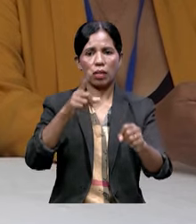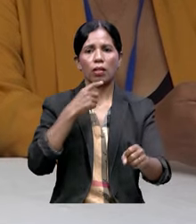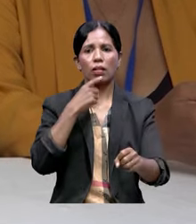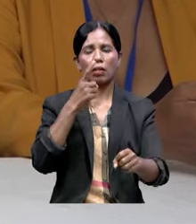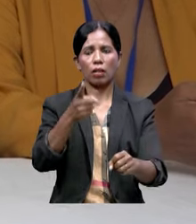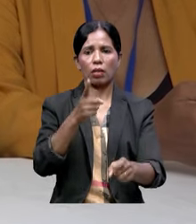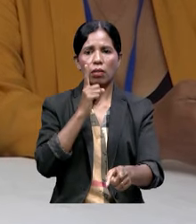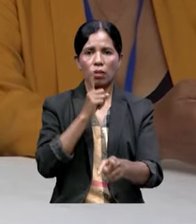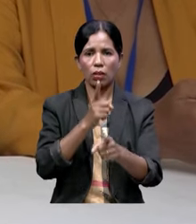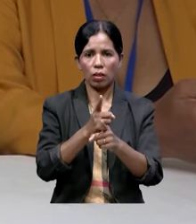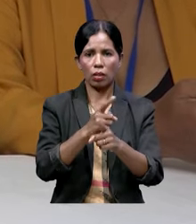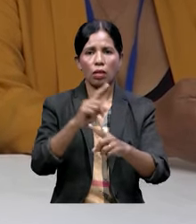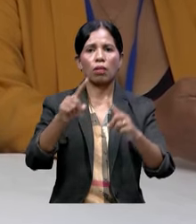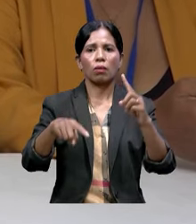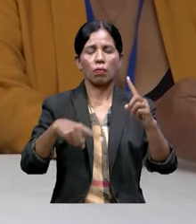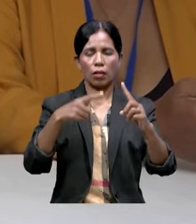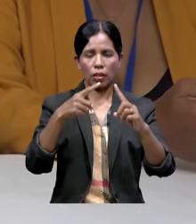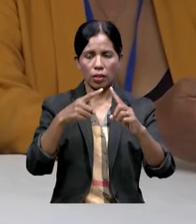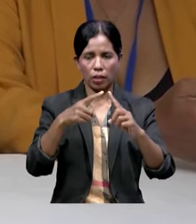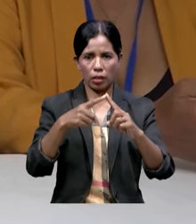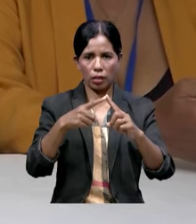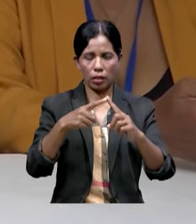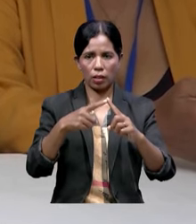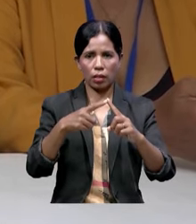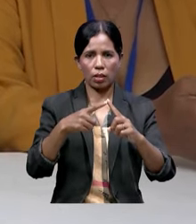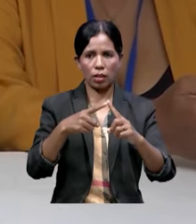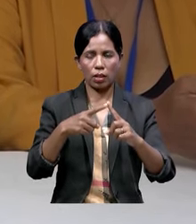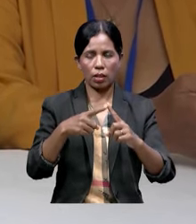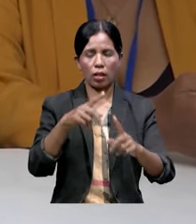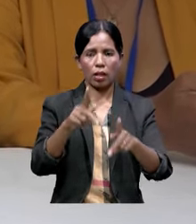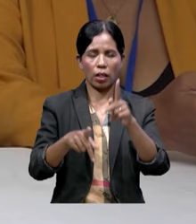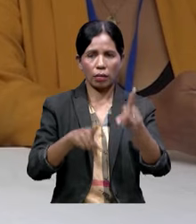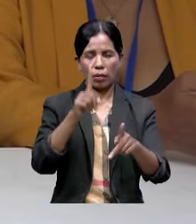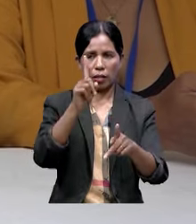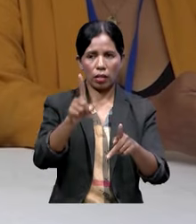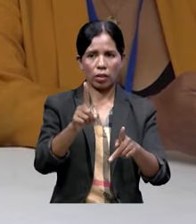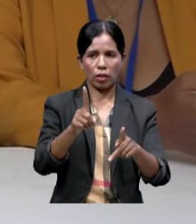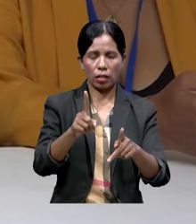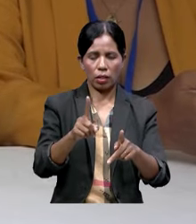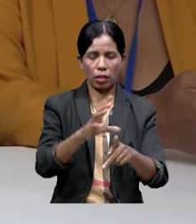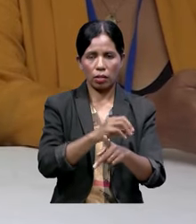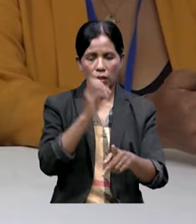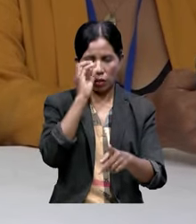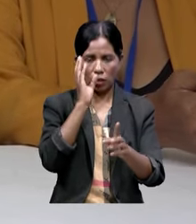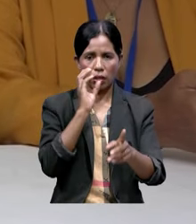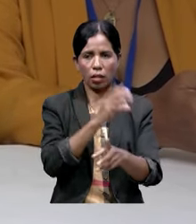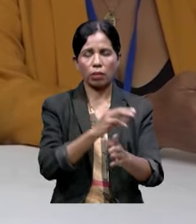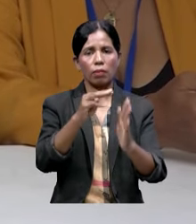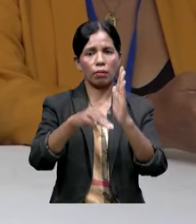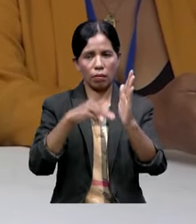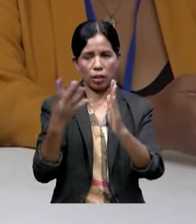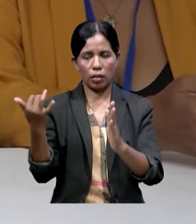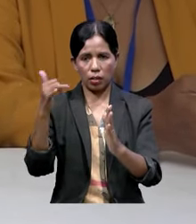kata ba inhira oficial ga emaruma maka obstaculiza media